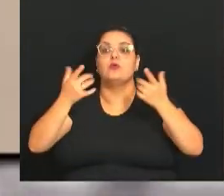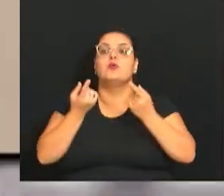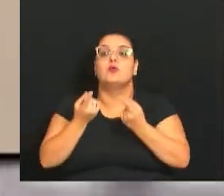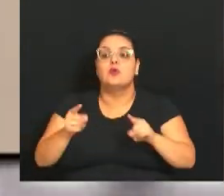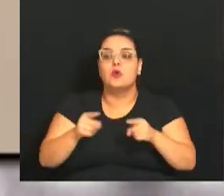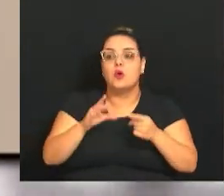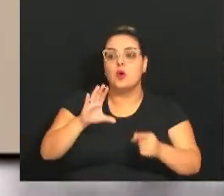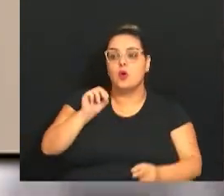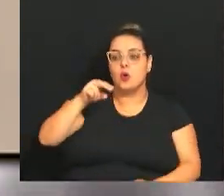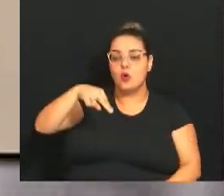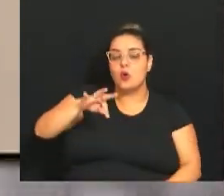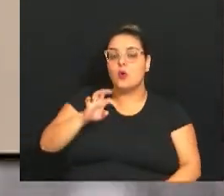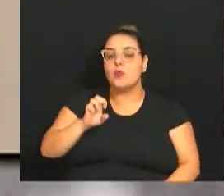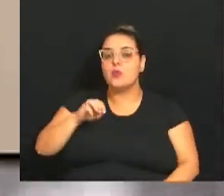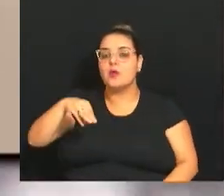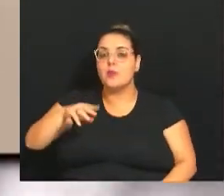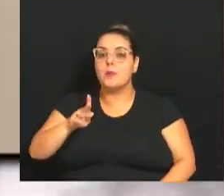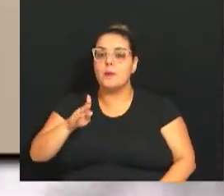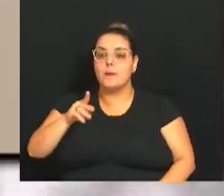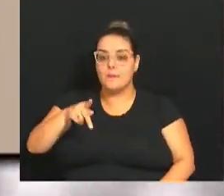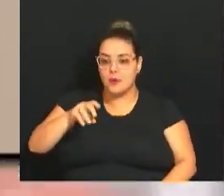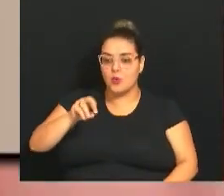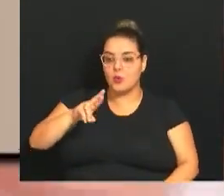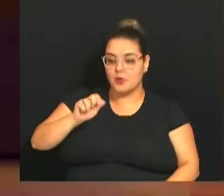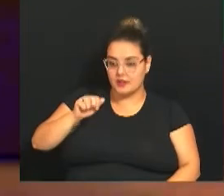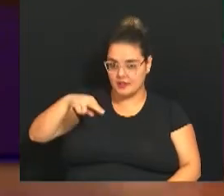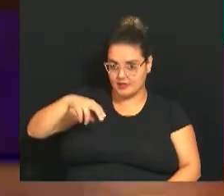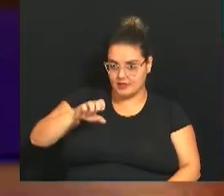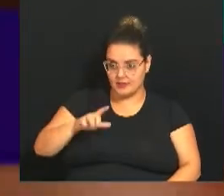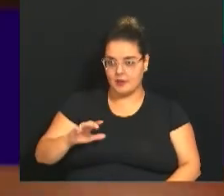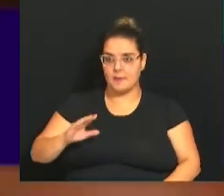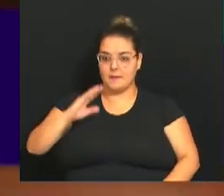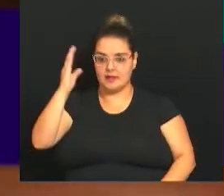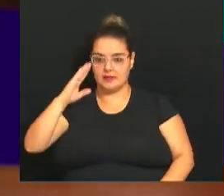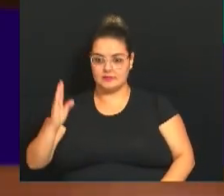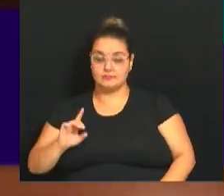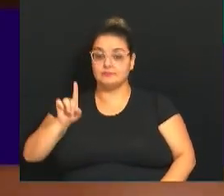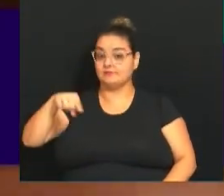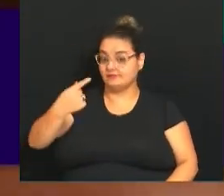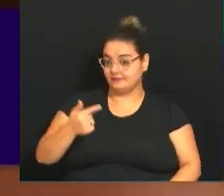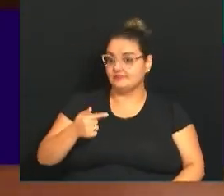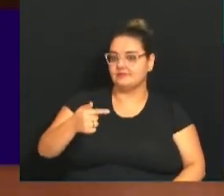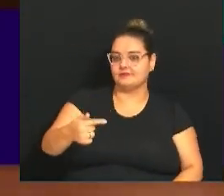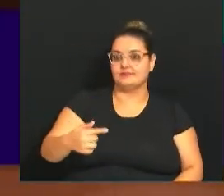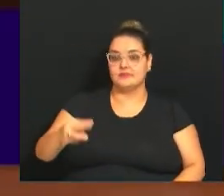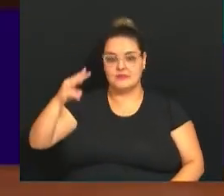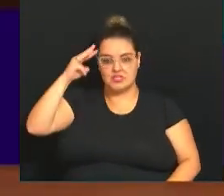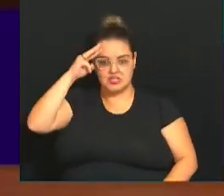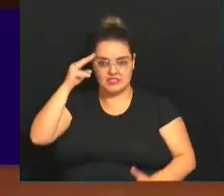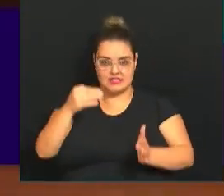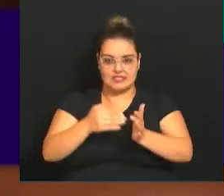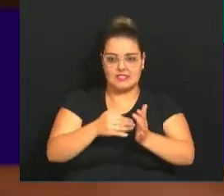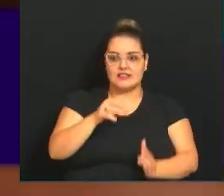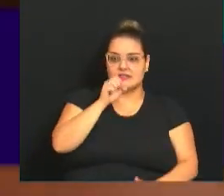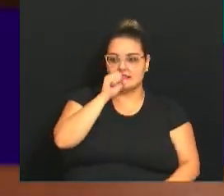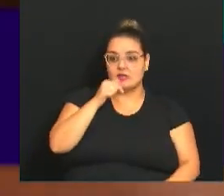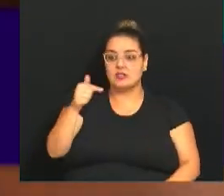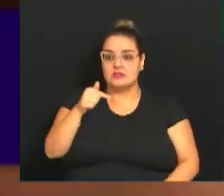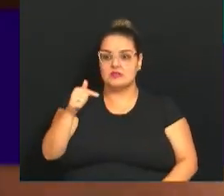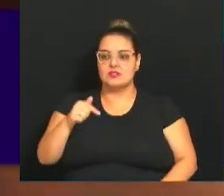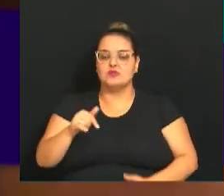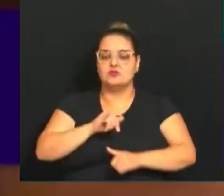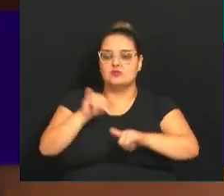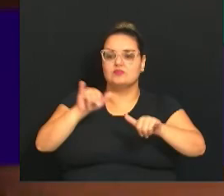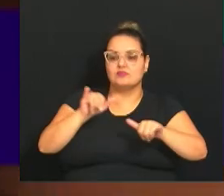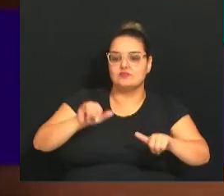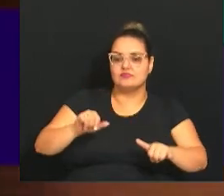Contemporânea Brasileira. Espero vocês lá. Na próxima semana, de terça a sábado, vai ter a 7ª edição do